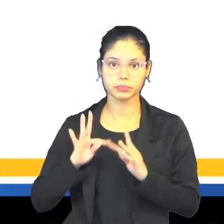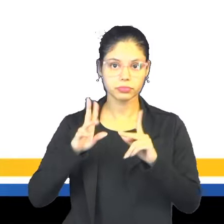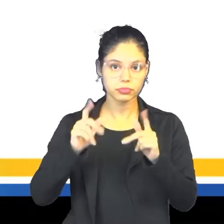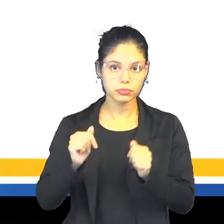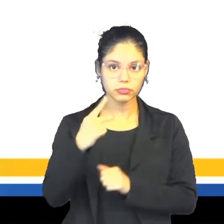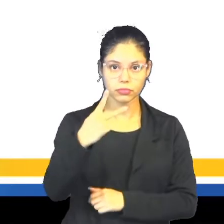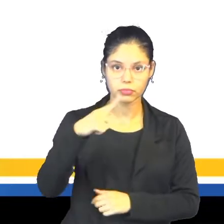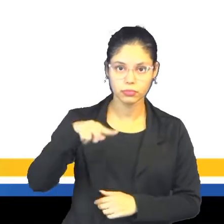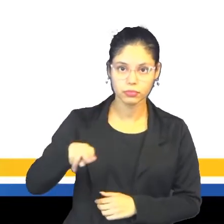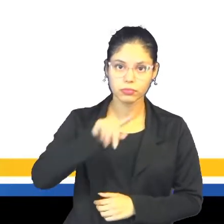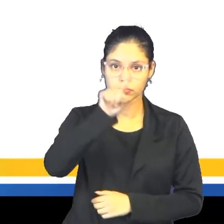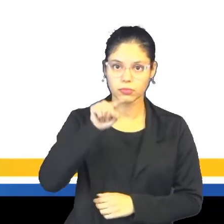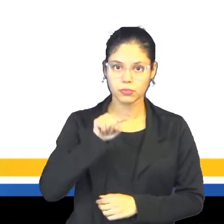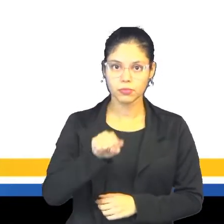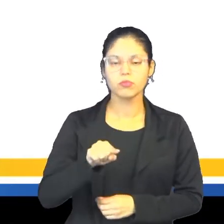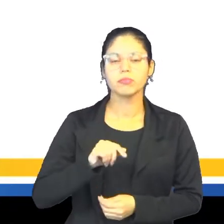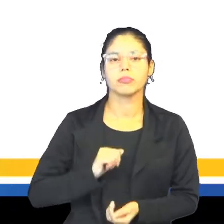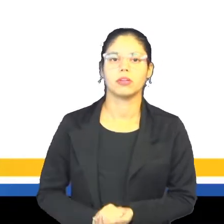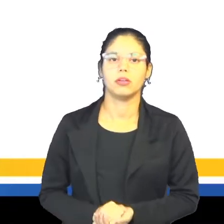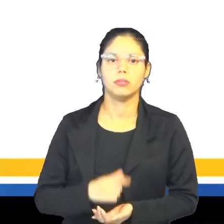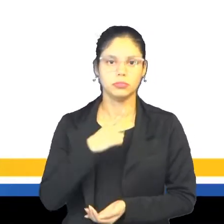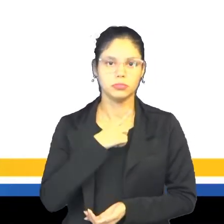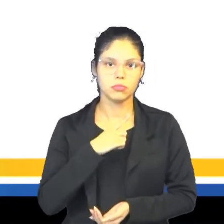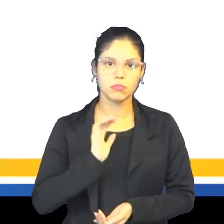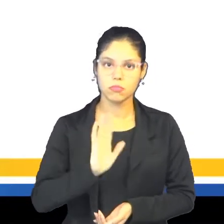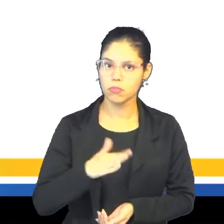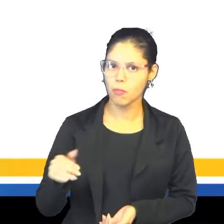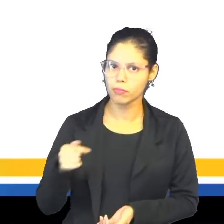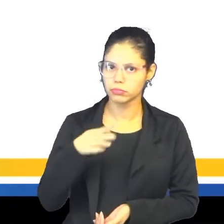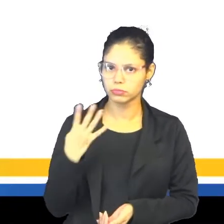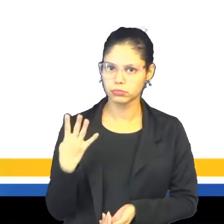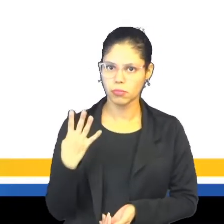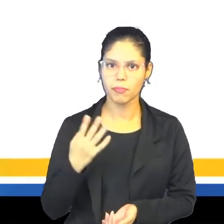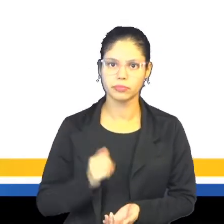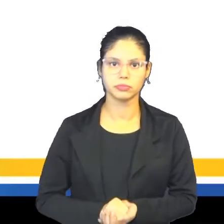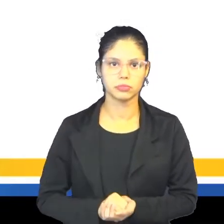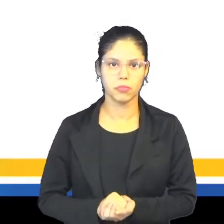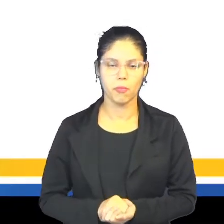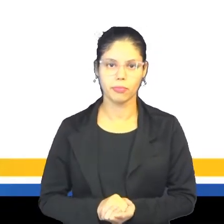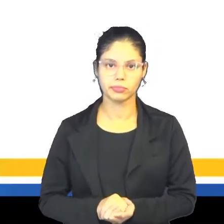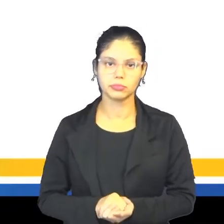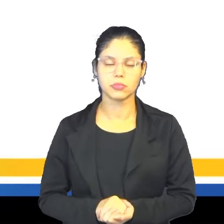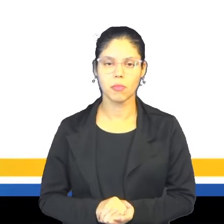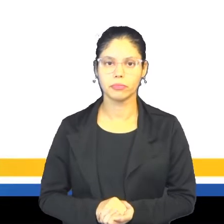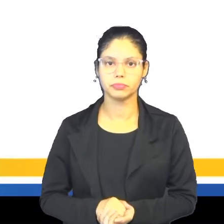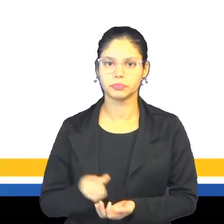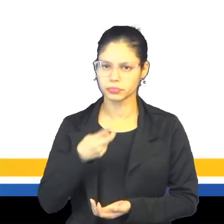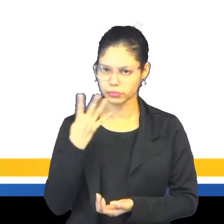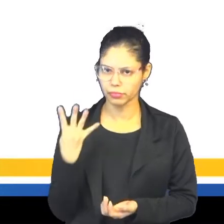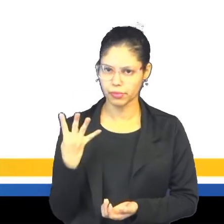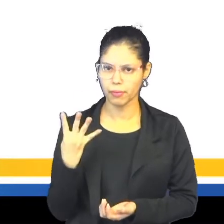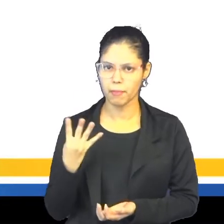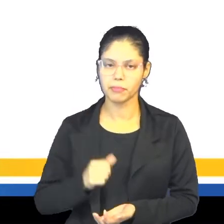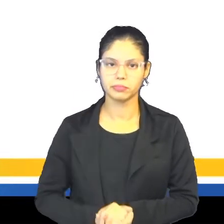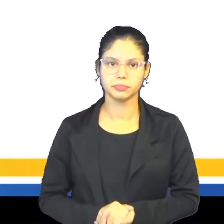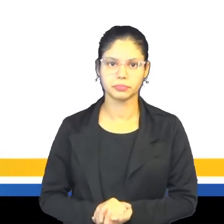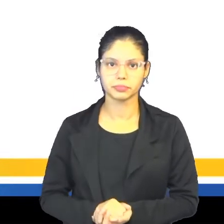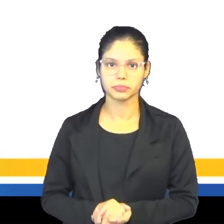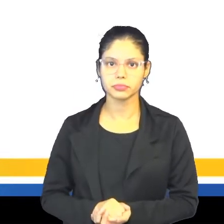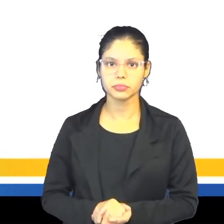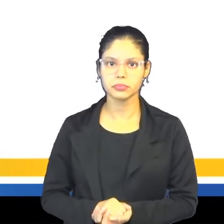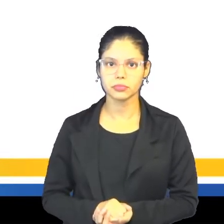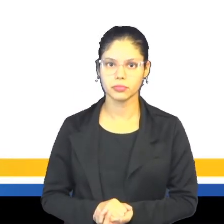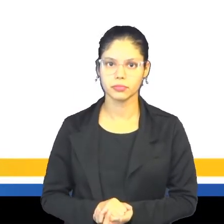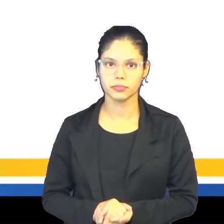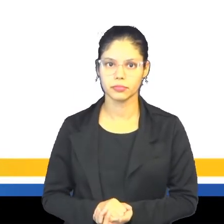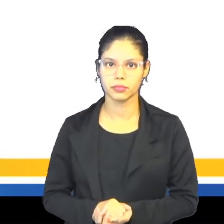pronomes interrogativos da língua espanhola, né? Que é o quanto, que é quanto, pergunta a quantidade. Que, né?